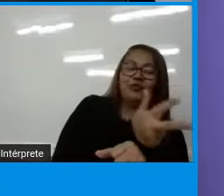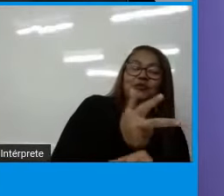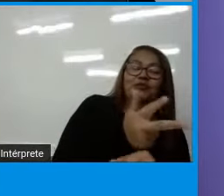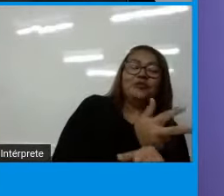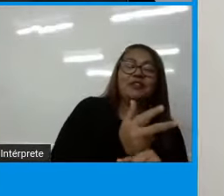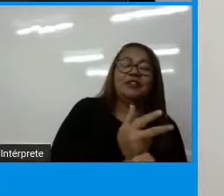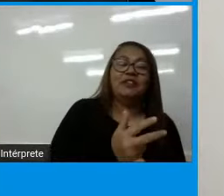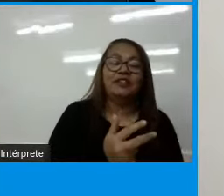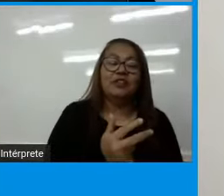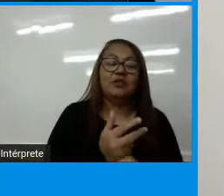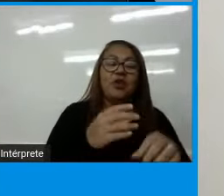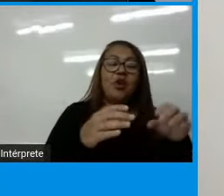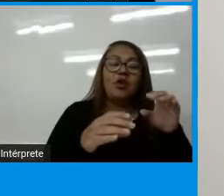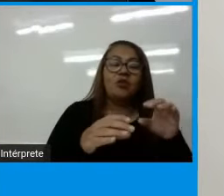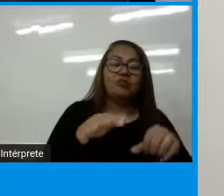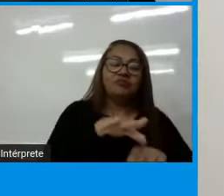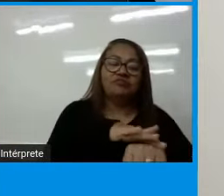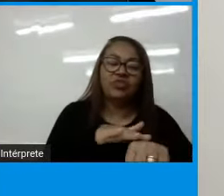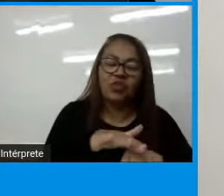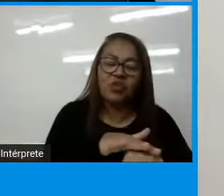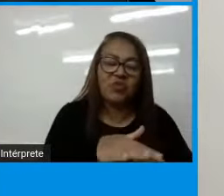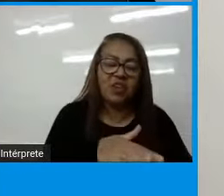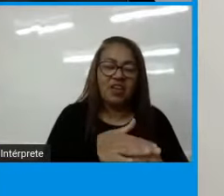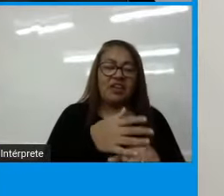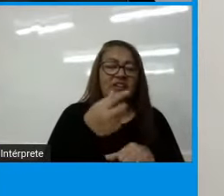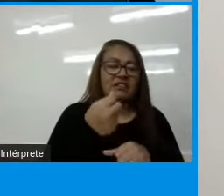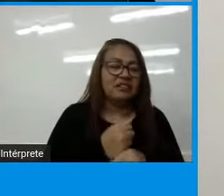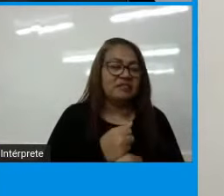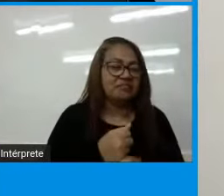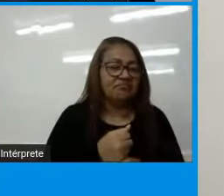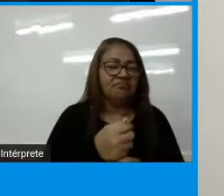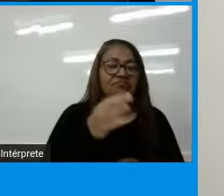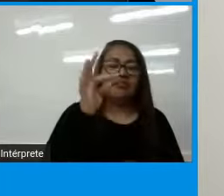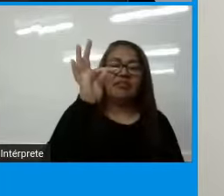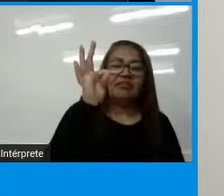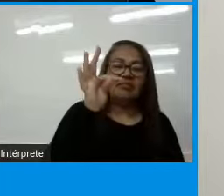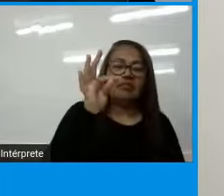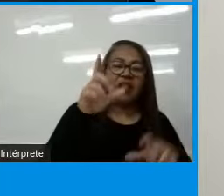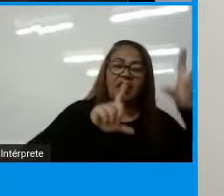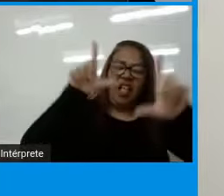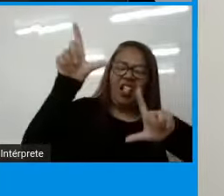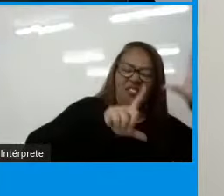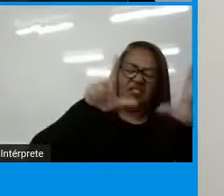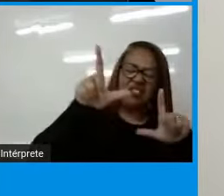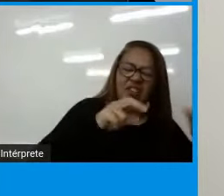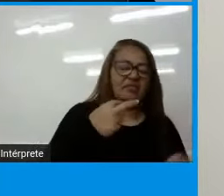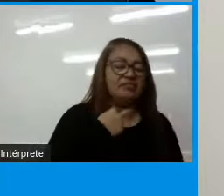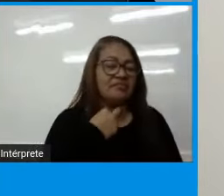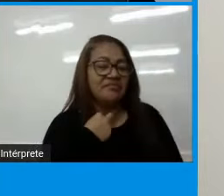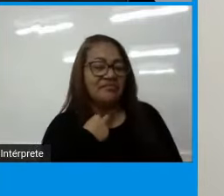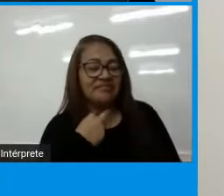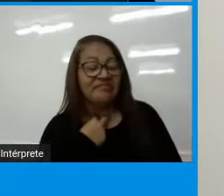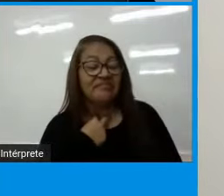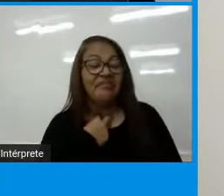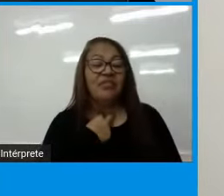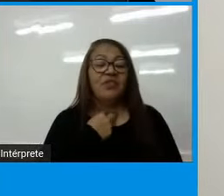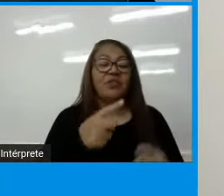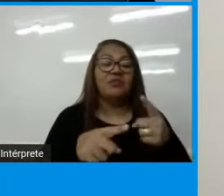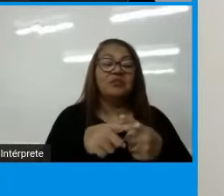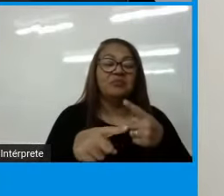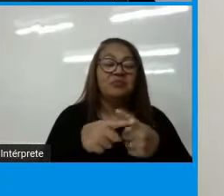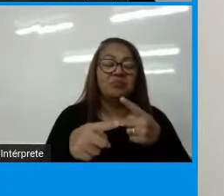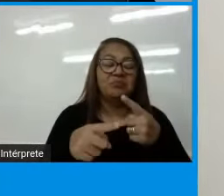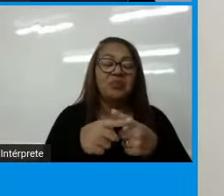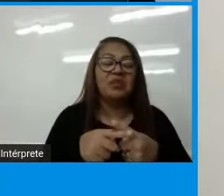dito. E lembre-se, o mais importante é o que você, professor, tem para ensinar para um aluno que está do outro lado da tela com